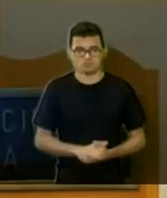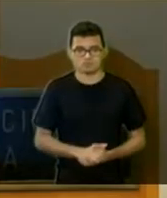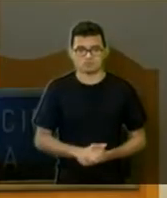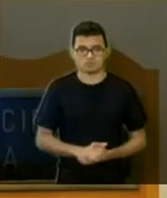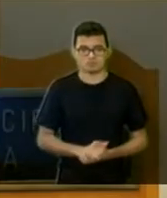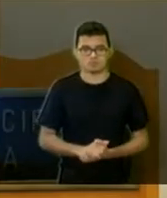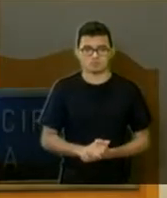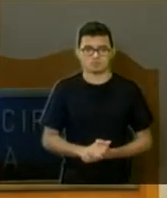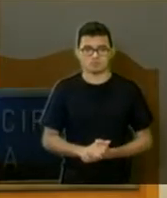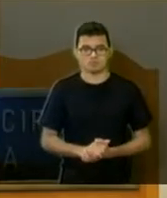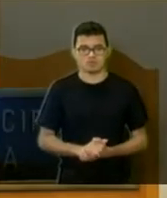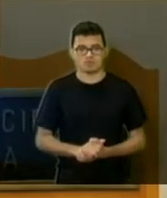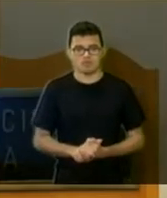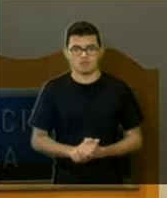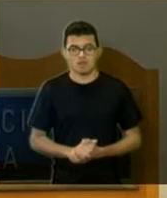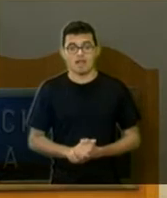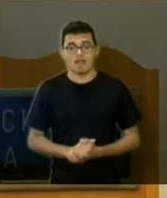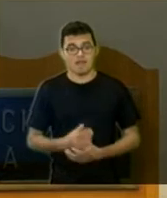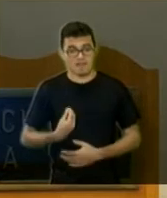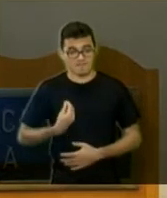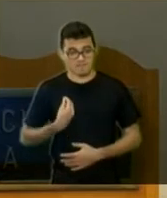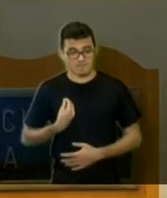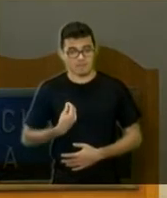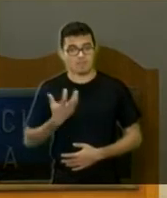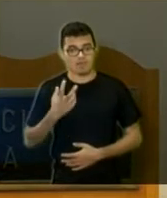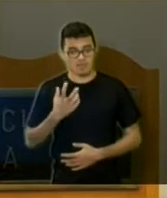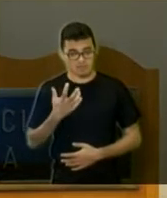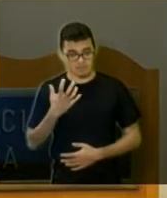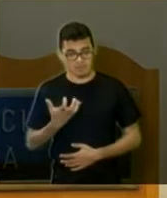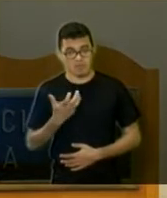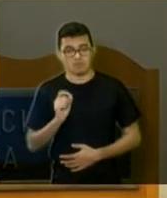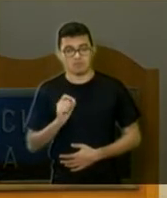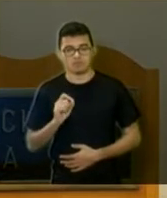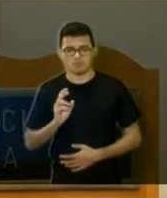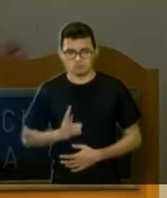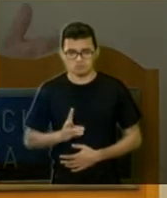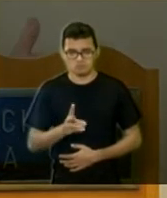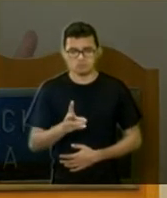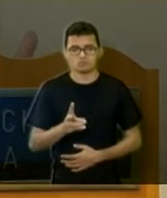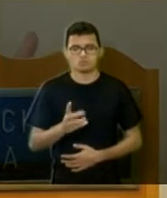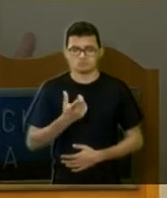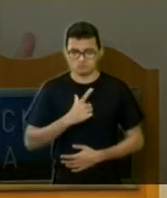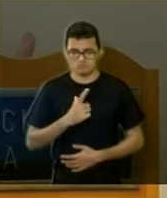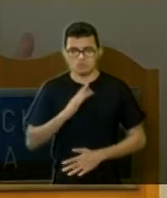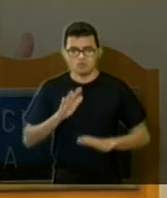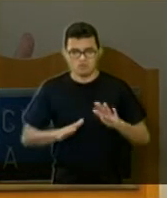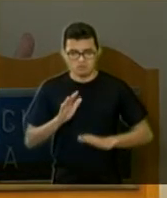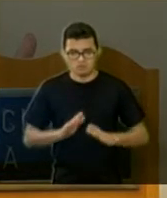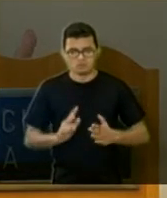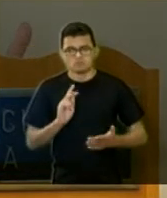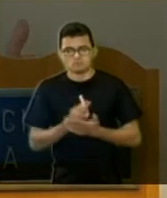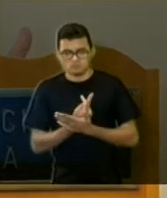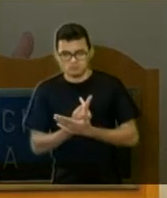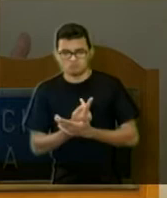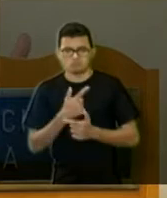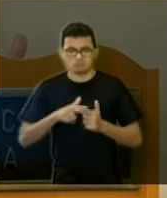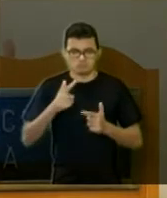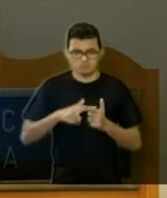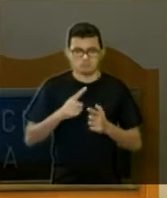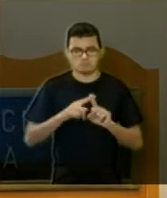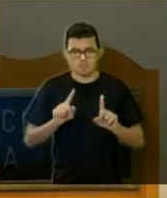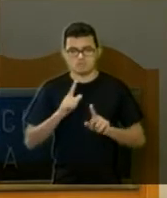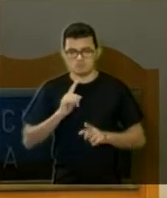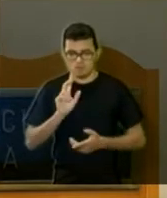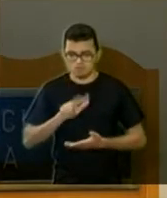A vida quer que você continue sempre. Tropeços existem. Mas é levantar